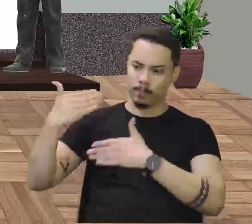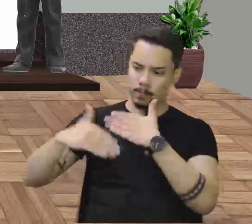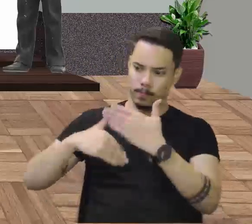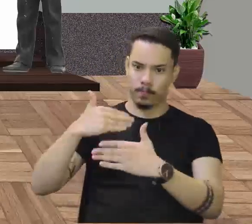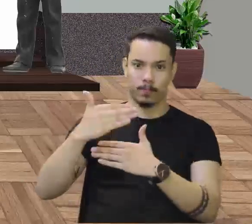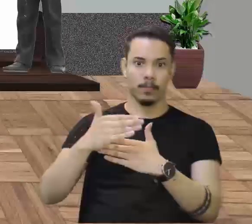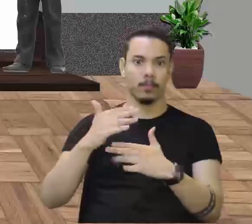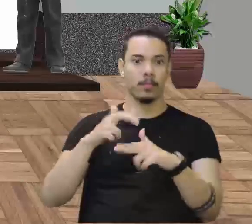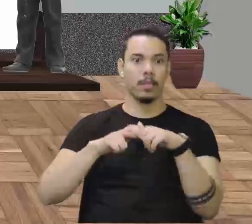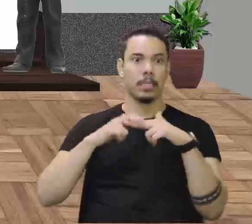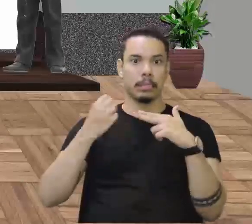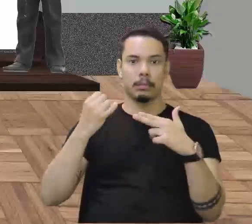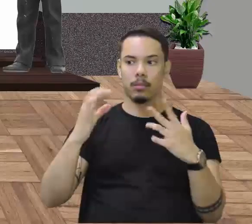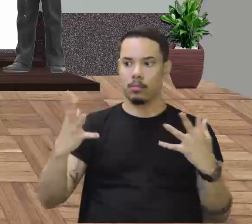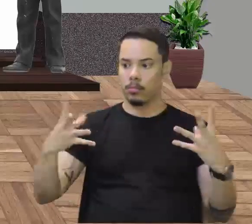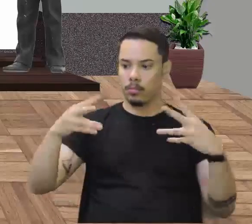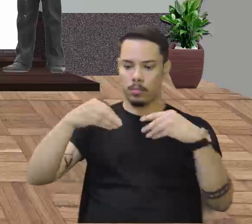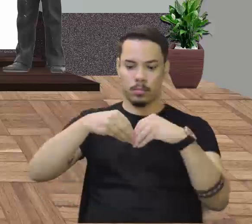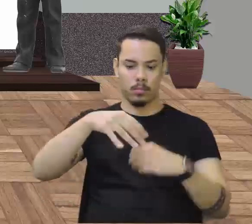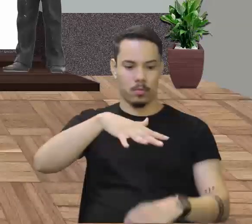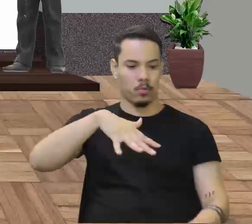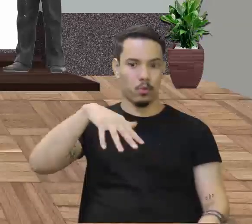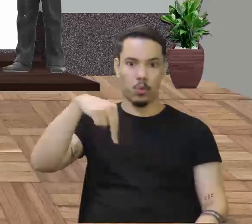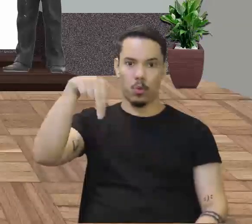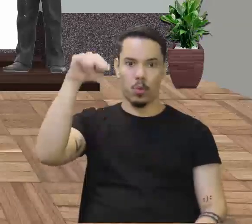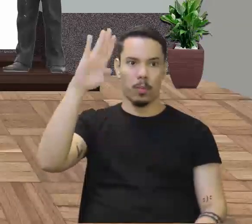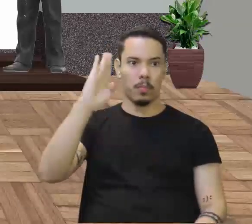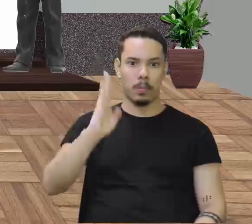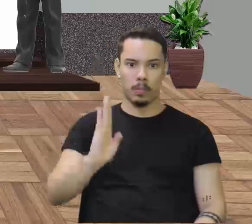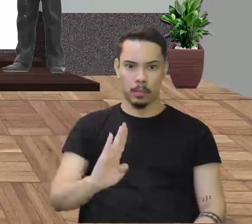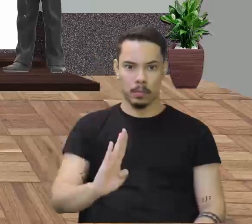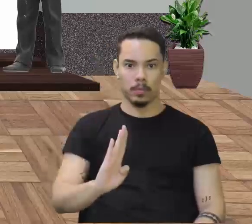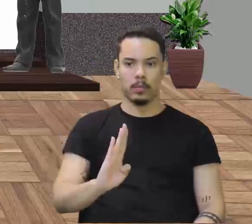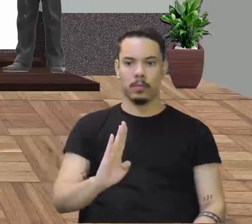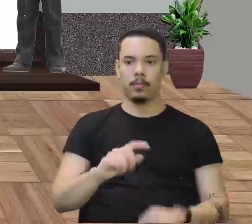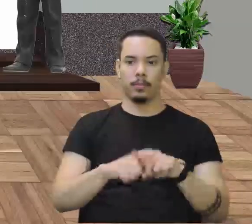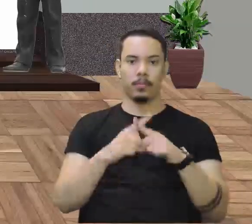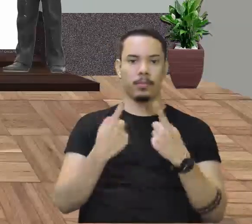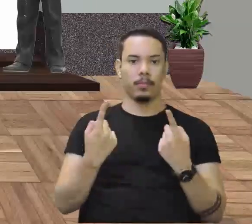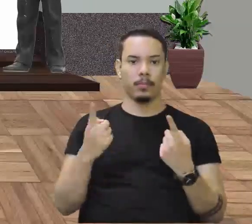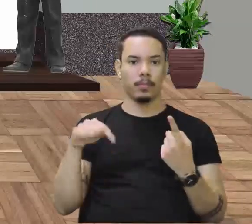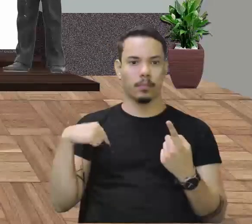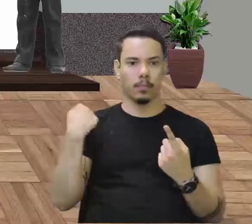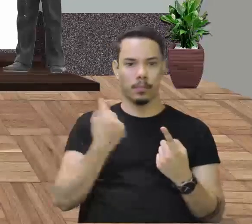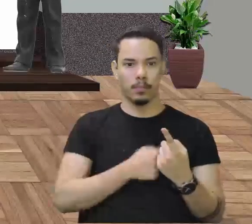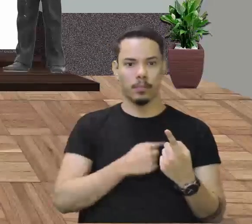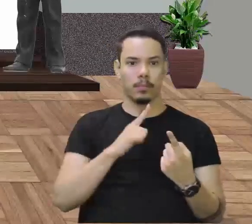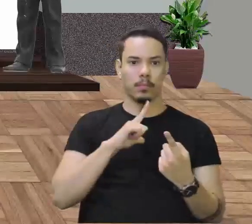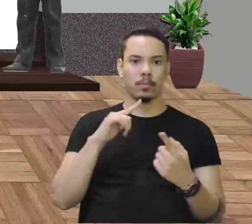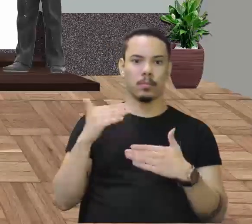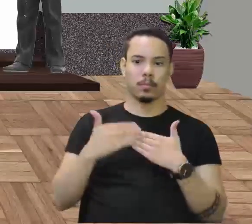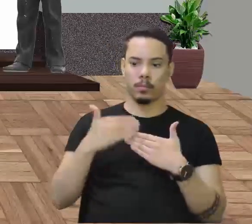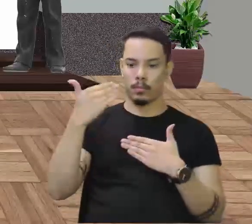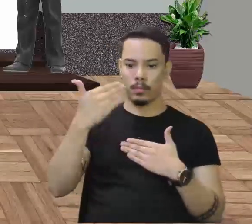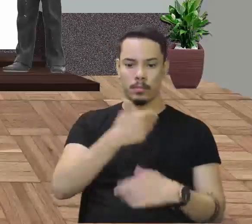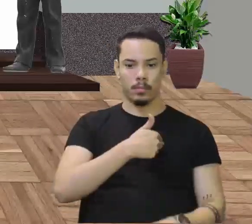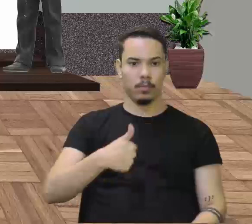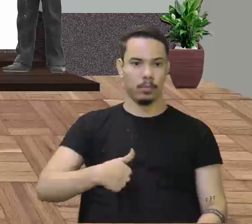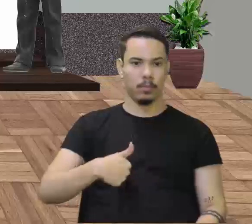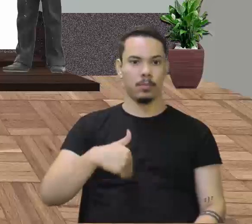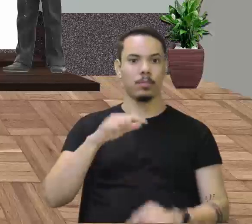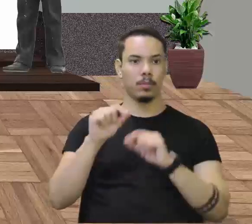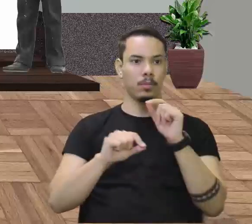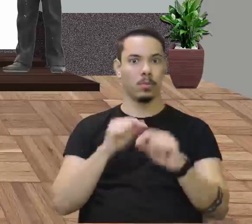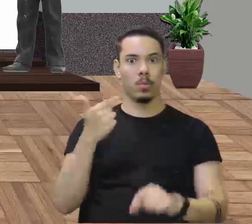Acre, seria integrar a região norte do Brasil ao restante. Aí depois nós temos, no governo militar, nós vamos ver uma outra BR